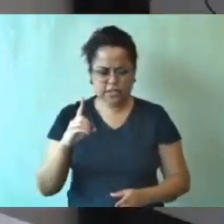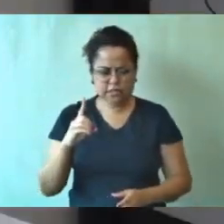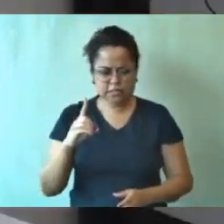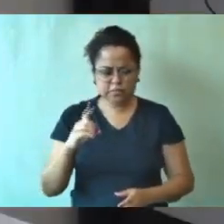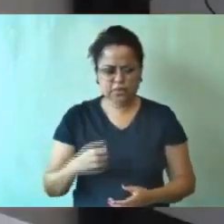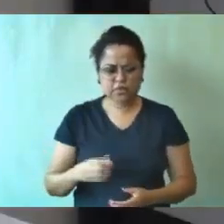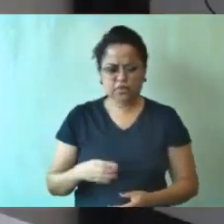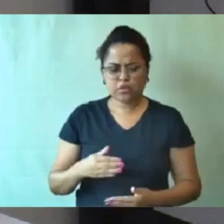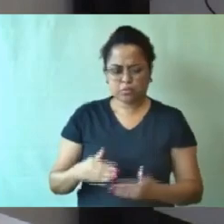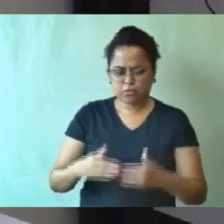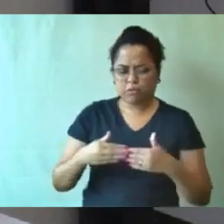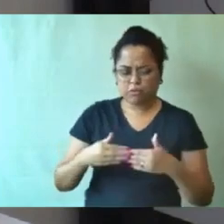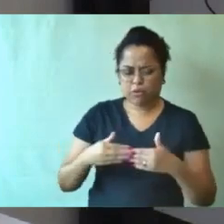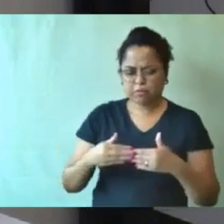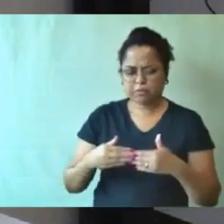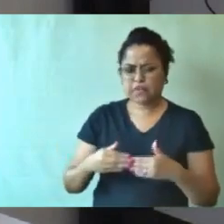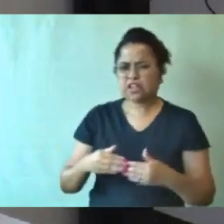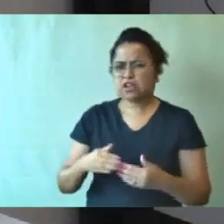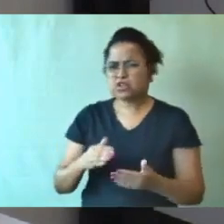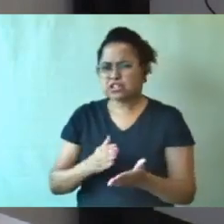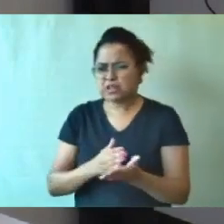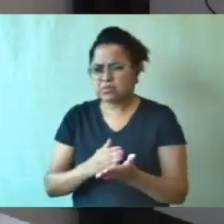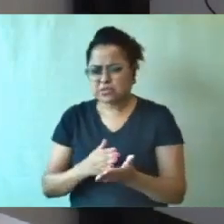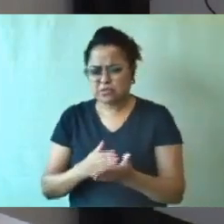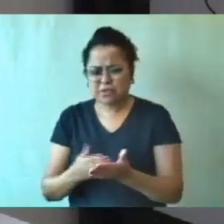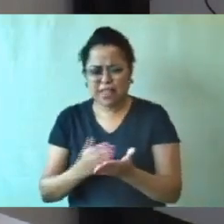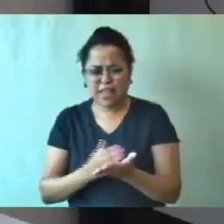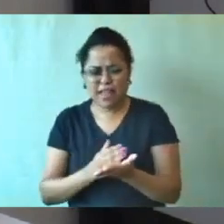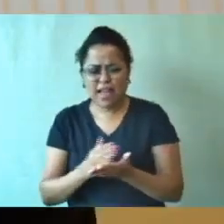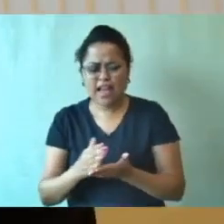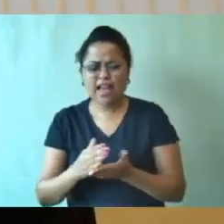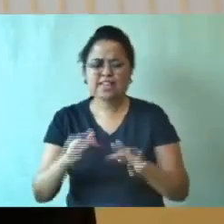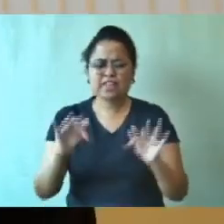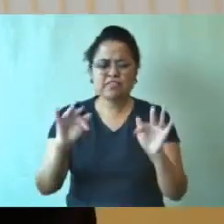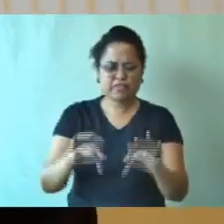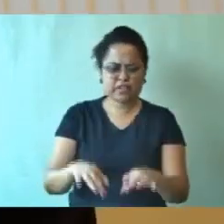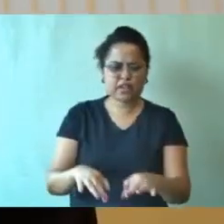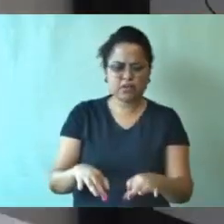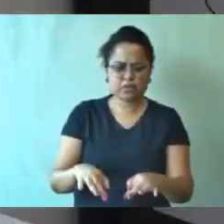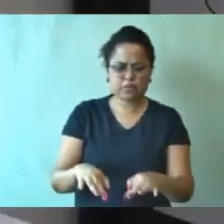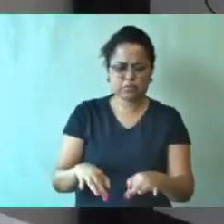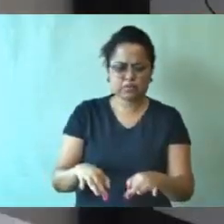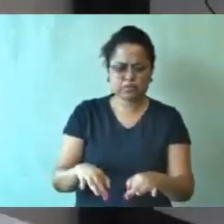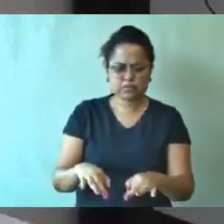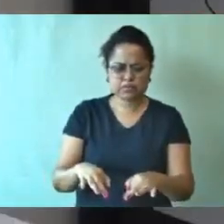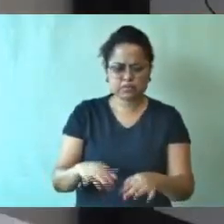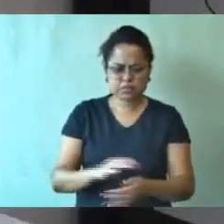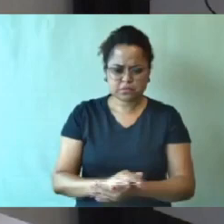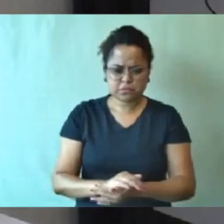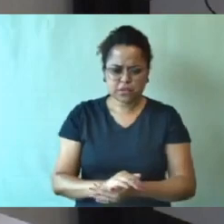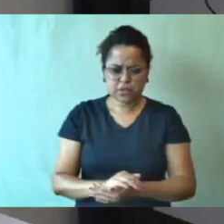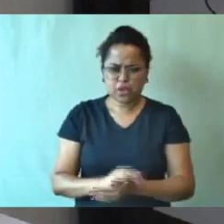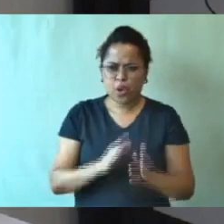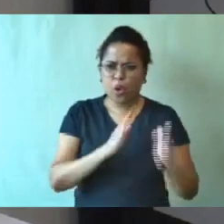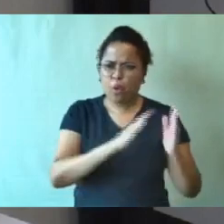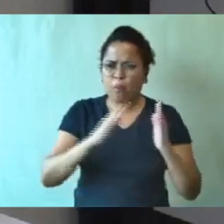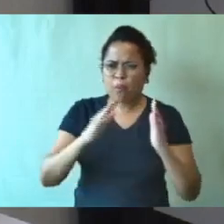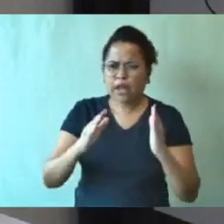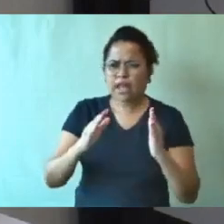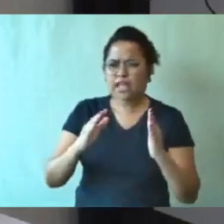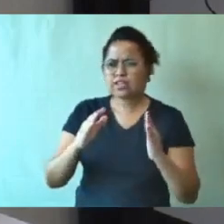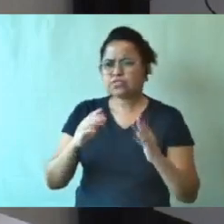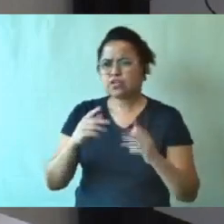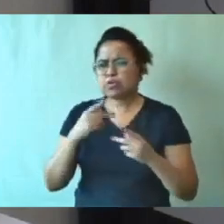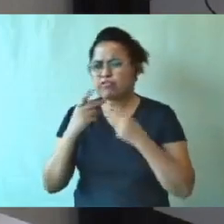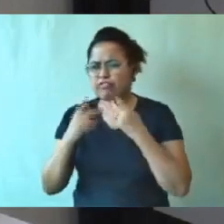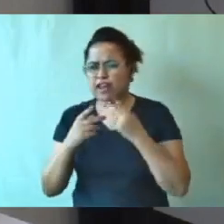isso é importante. Porque é justamente o seguinte... A gente até manda hoje, se for o caso. Não, pode ser. Ok. O prazo aqui é só para a gente não falar que foi de